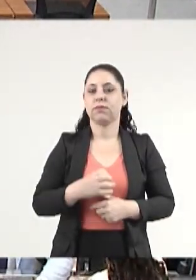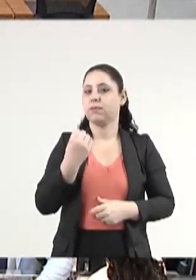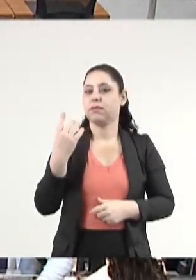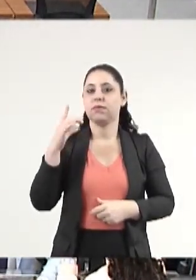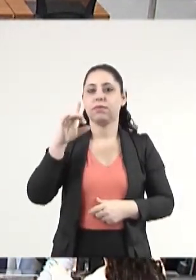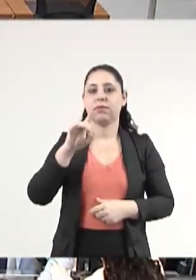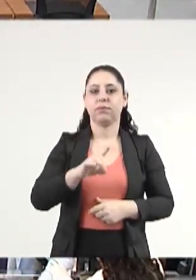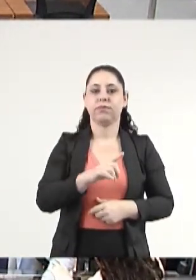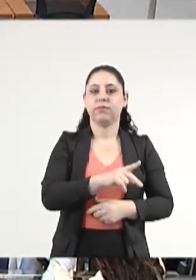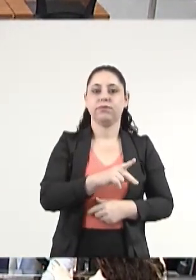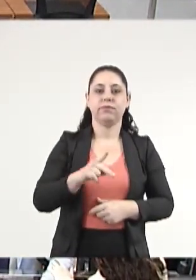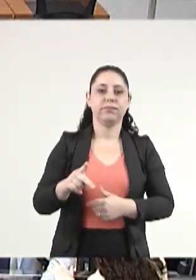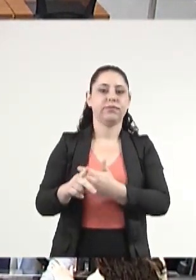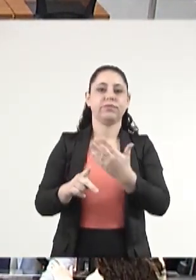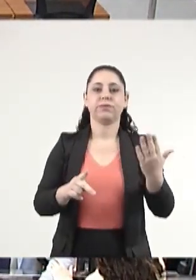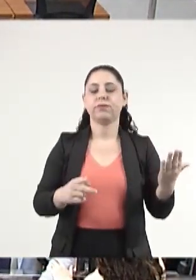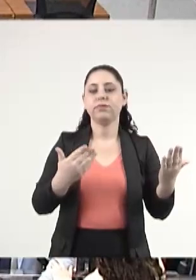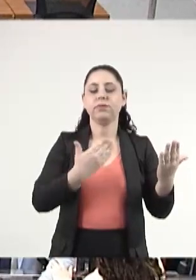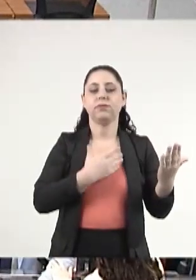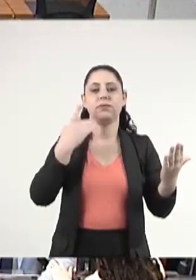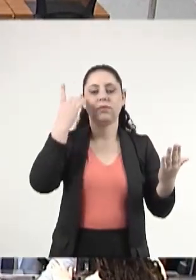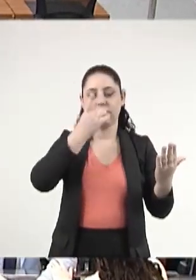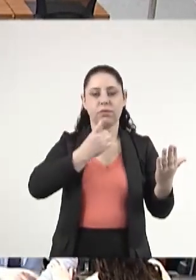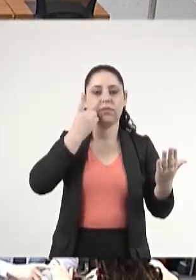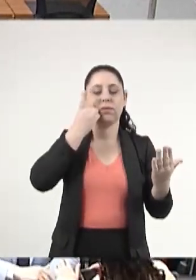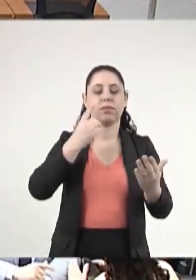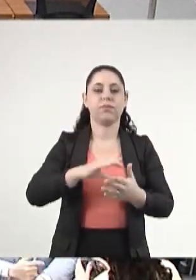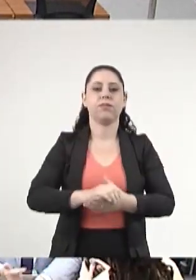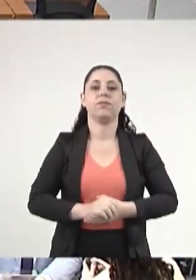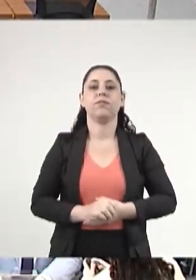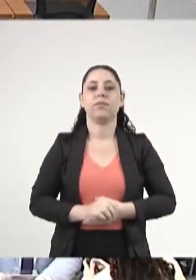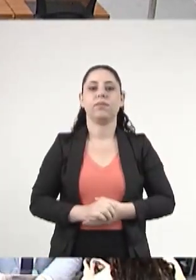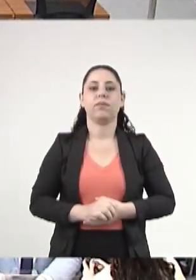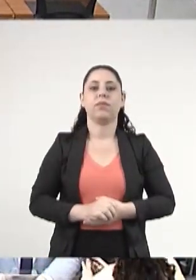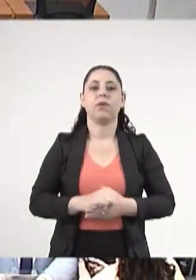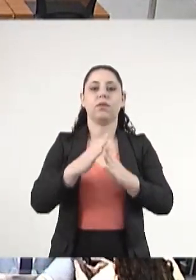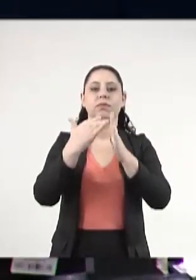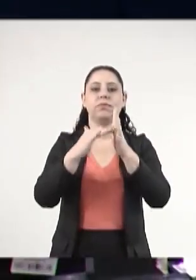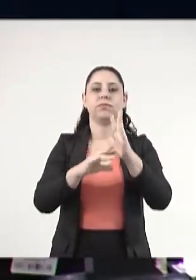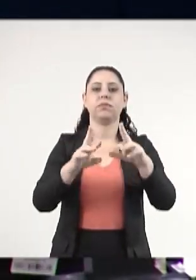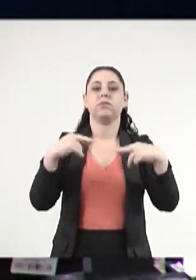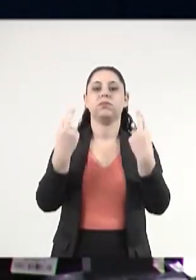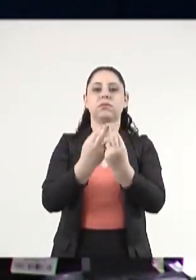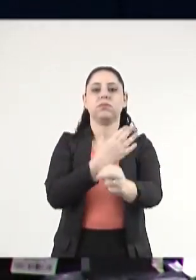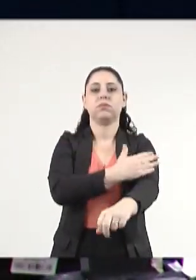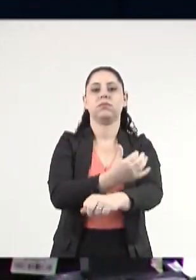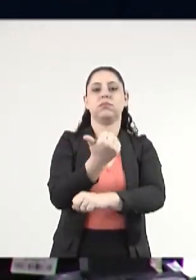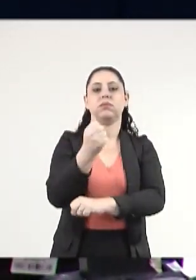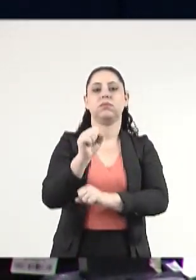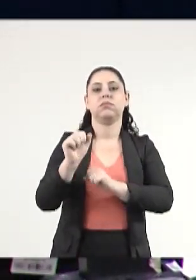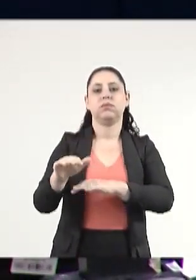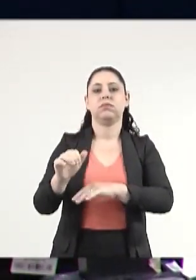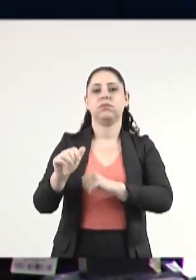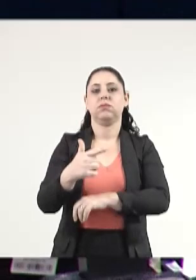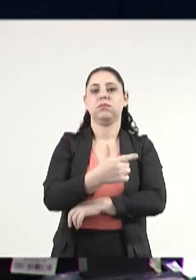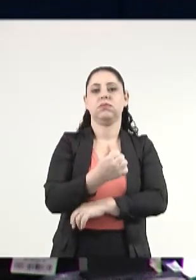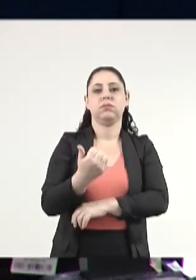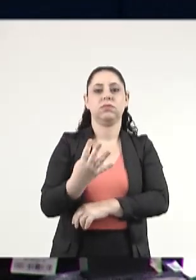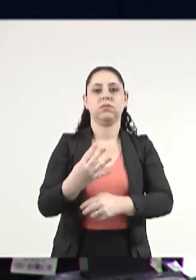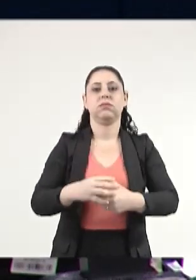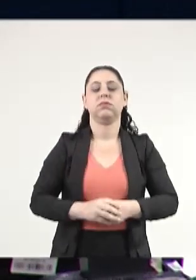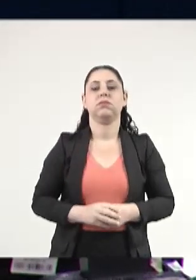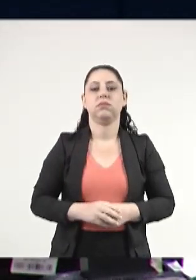Bom dia, senhor presidente. Bom dia, senhores e senhoras deputados. Expediente da sessão ordinária do dia 18 de setembro de